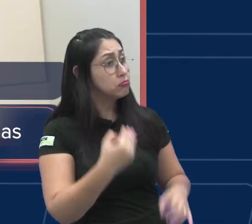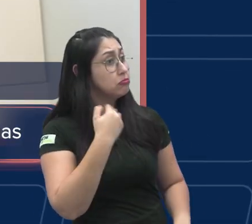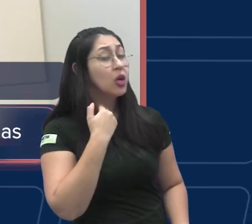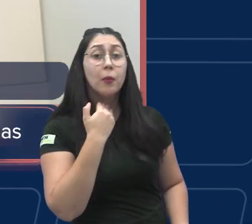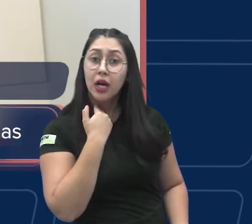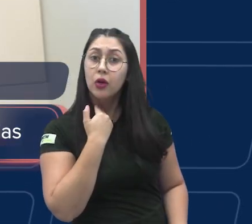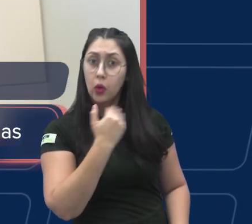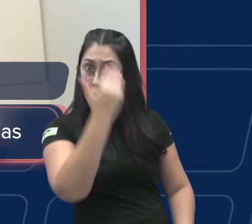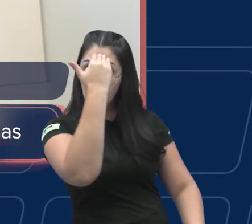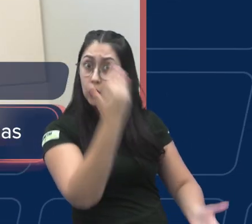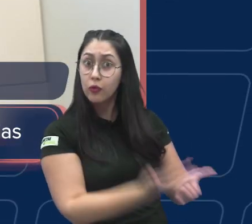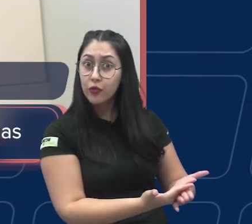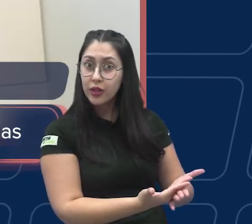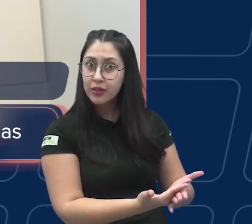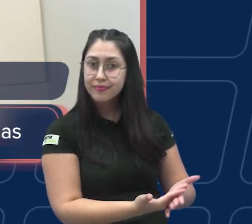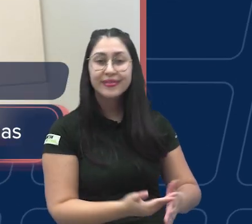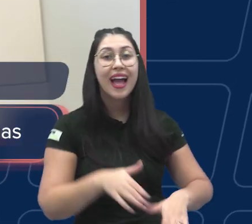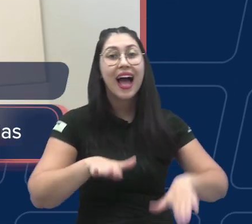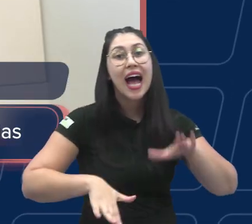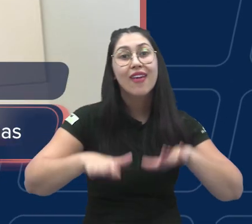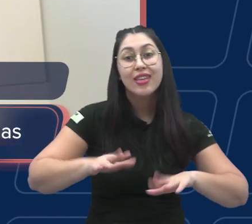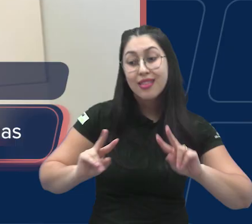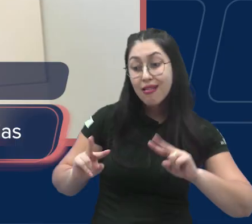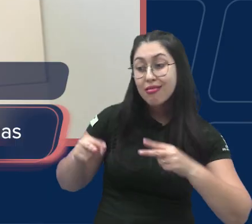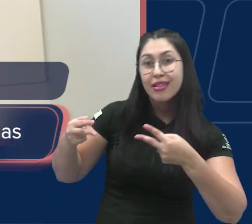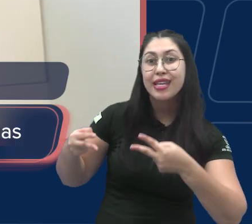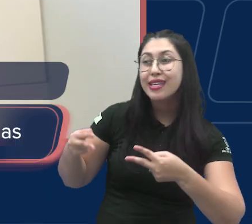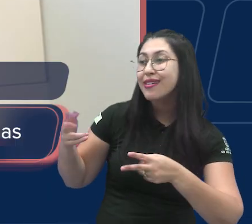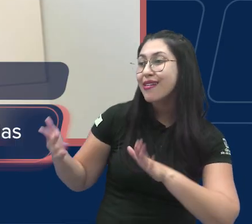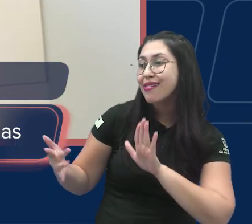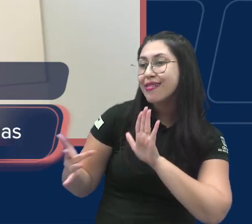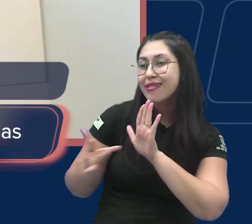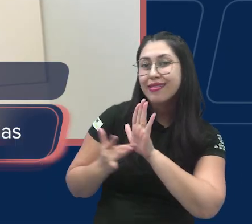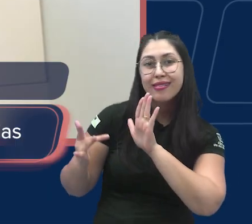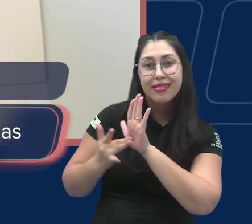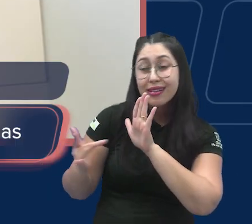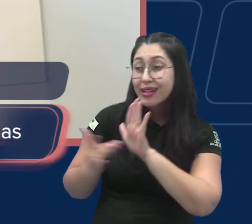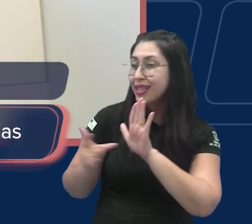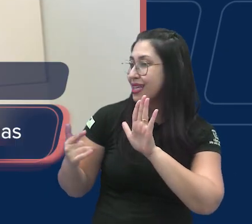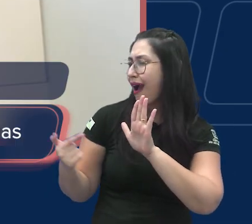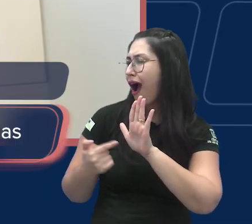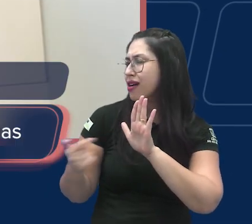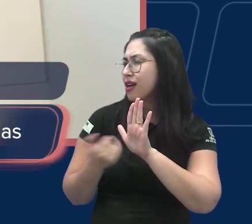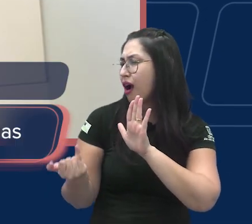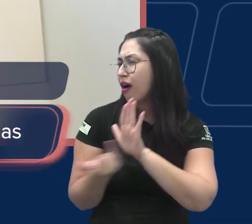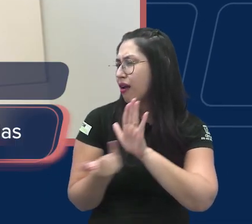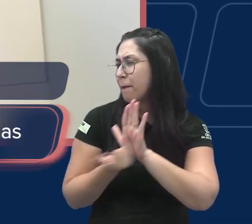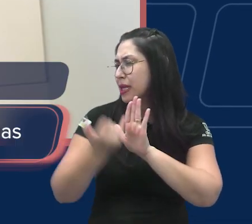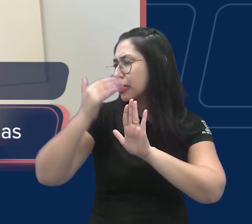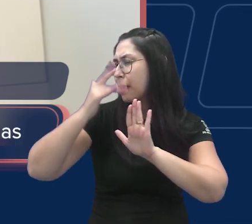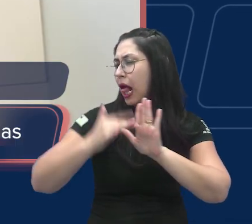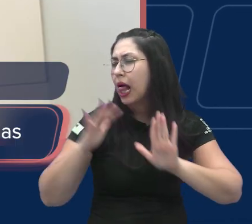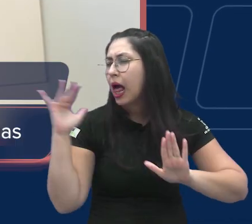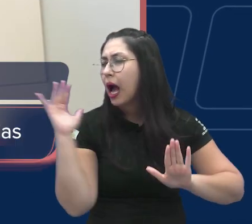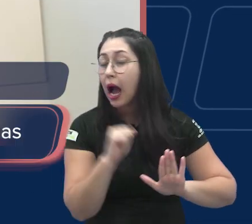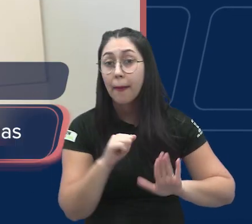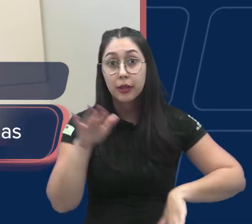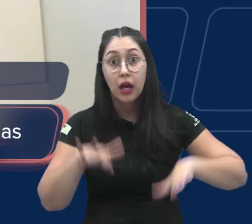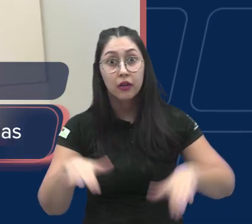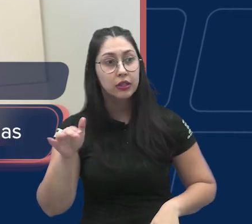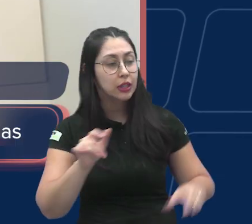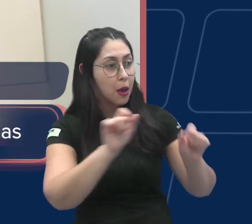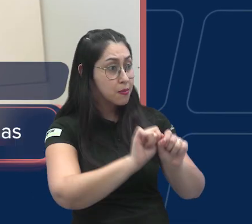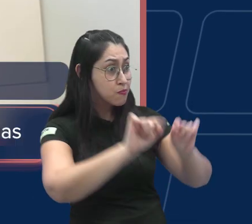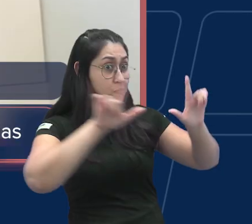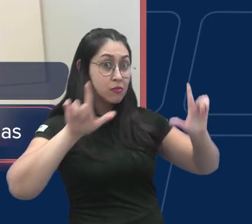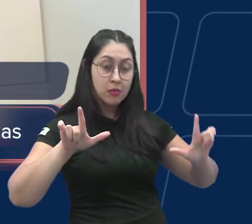a instituição. Ou clique aqui para você fazer o seu imposto de renda muito mais rápido, mais eficaz. E